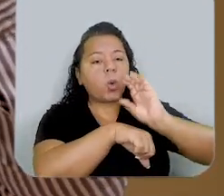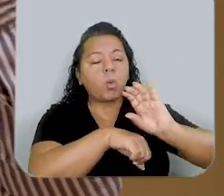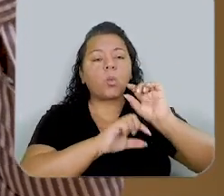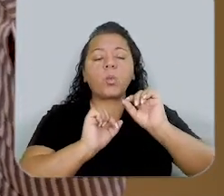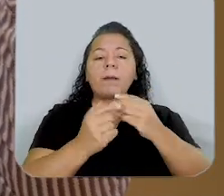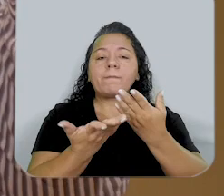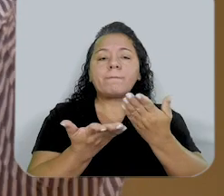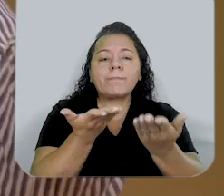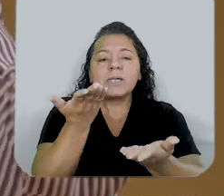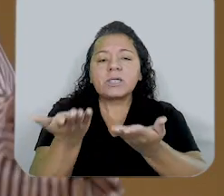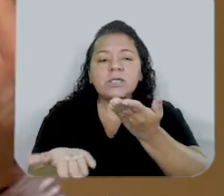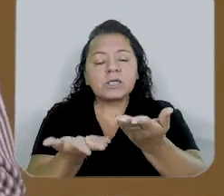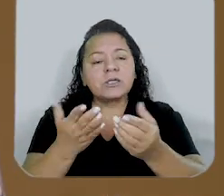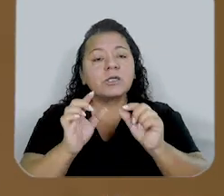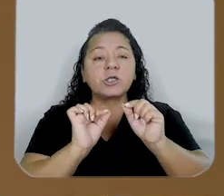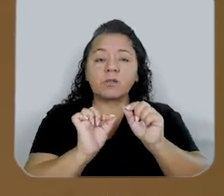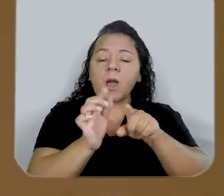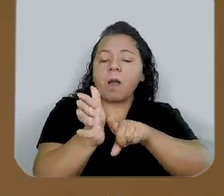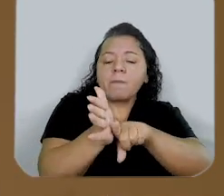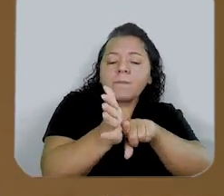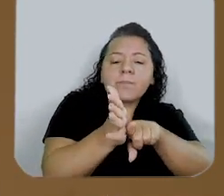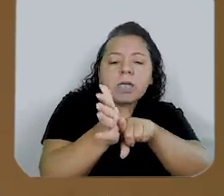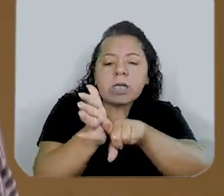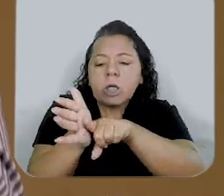né, mais incentivos às pesquisas,